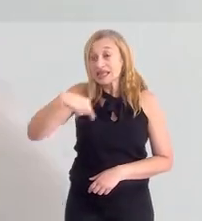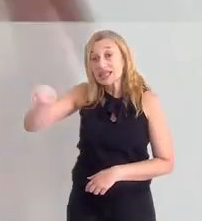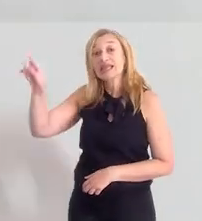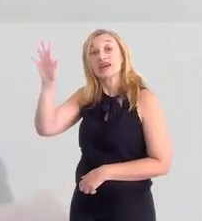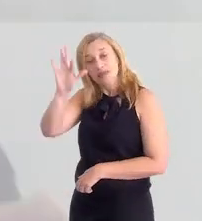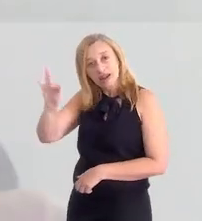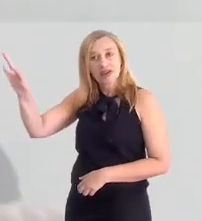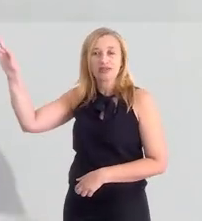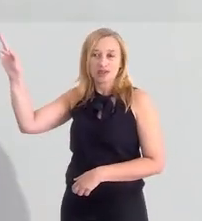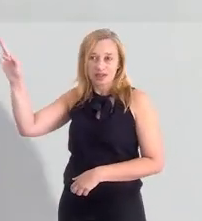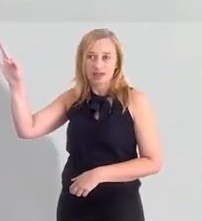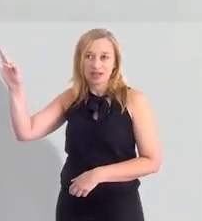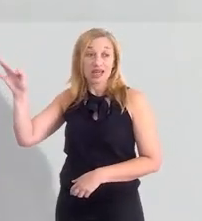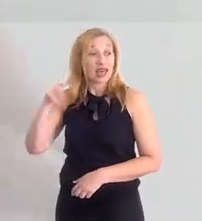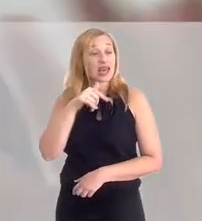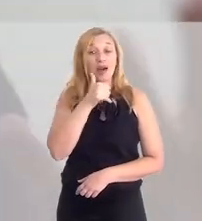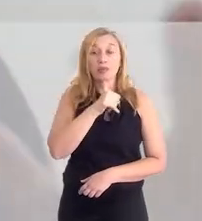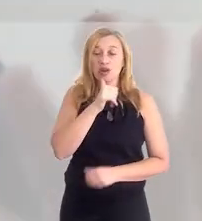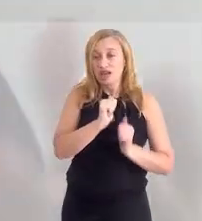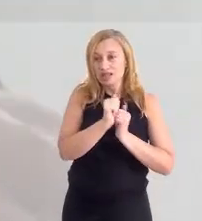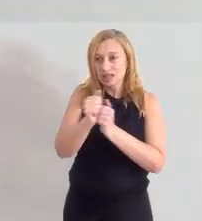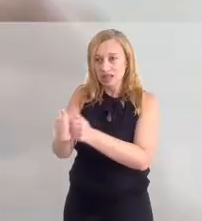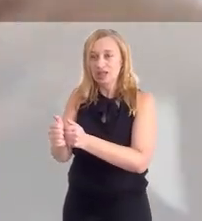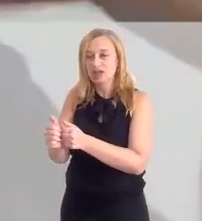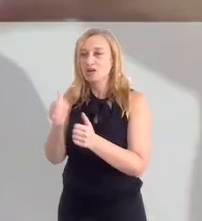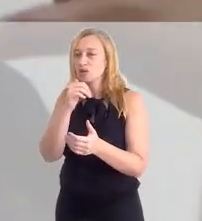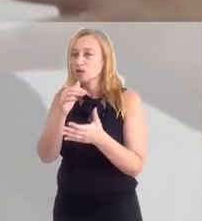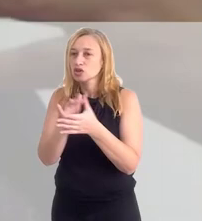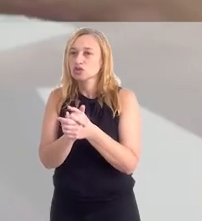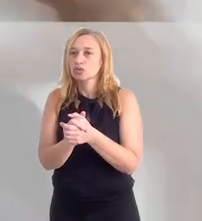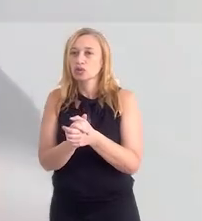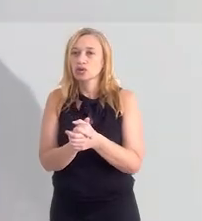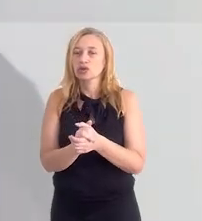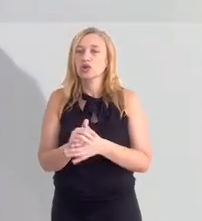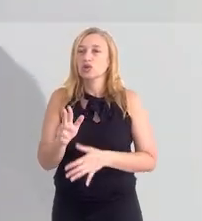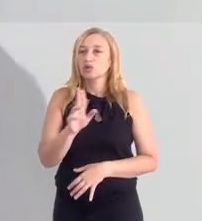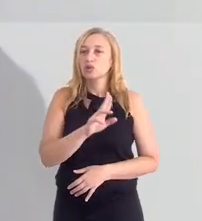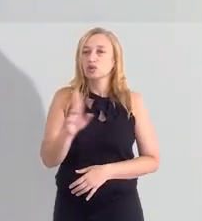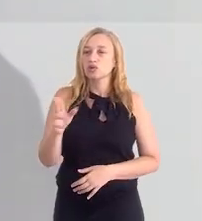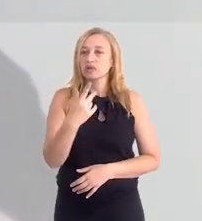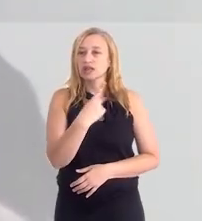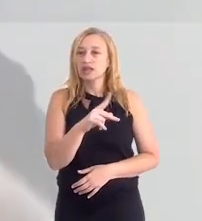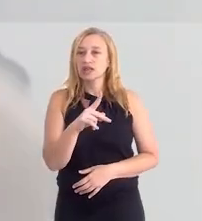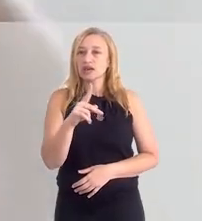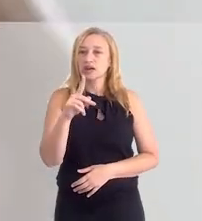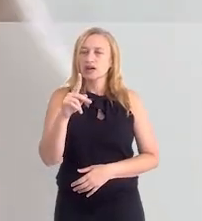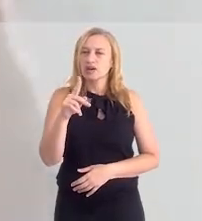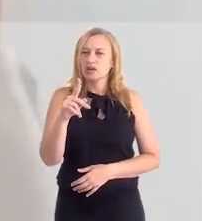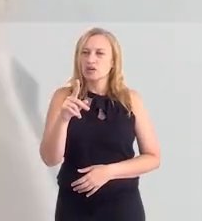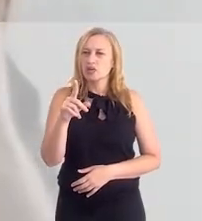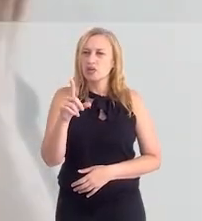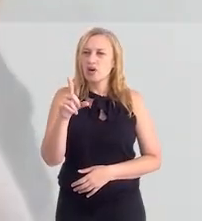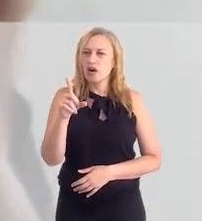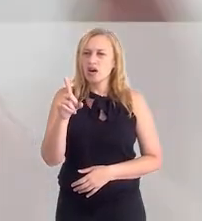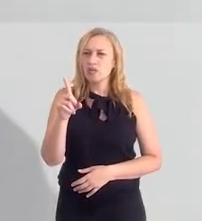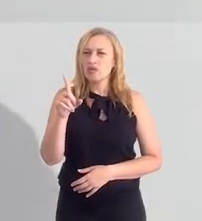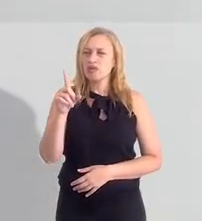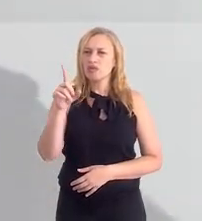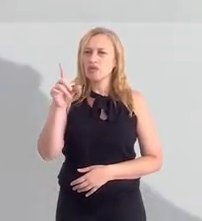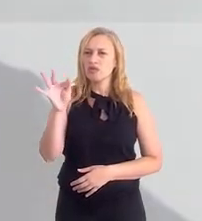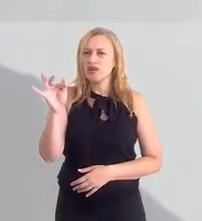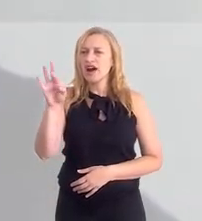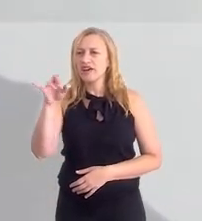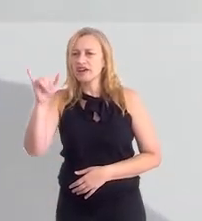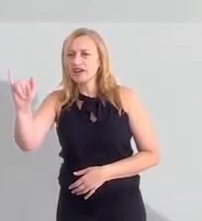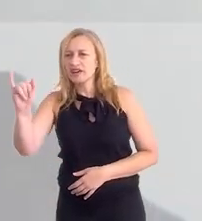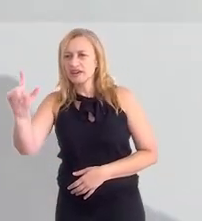ele iria para Paris e ela o seguiria. E o lustro do nome dele se tornaria Emma Bovary, um nome de fato